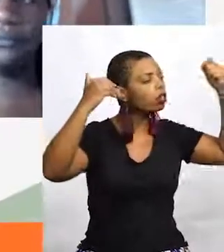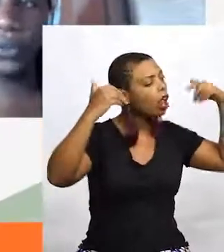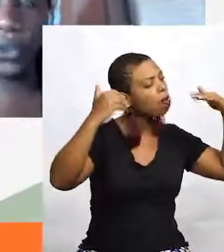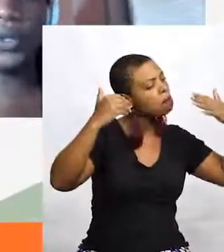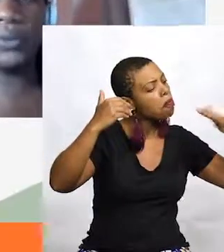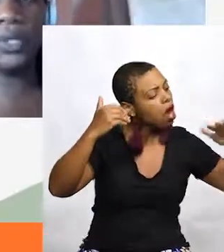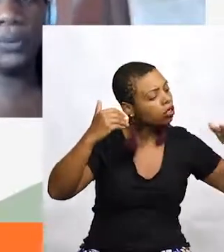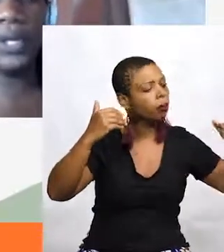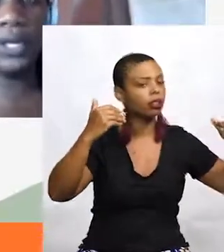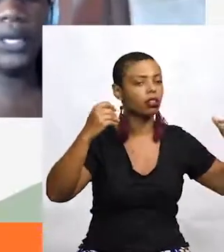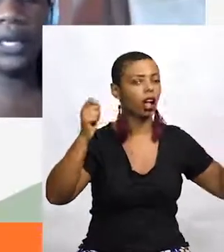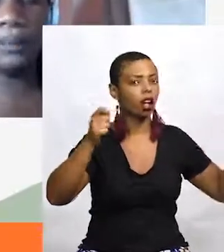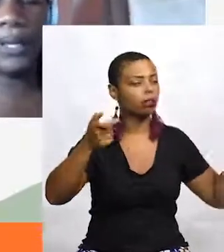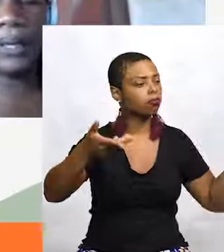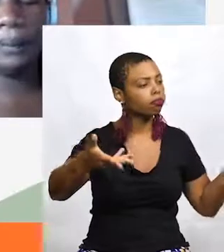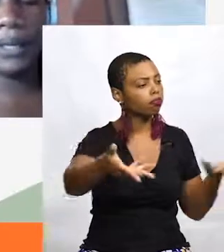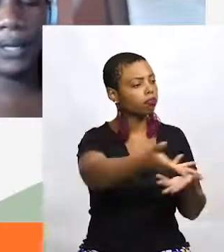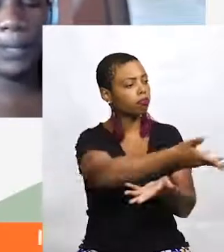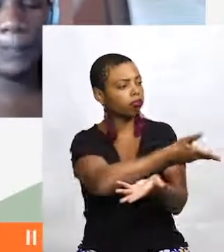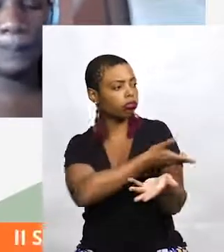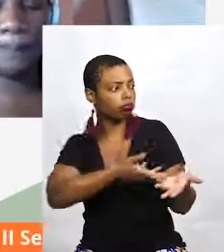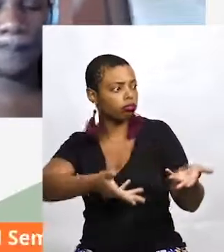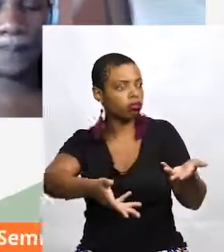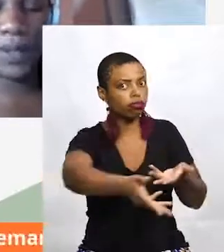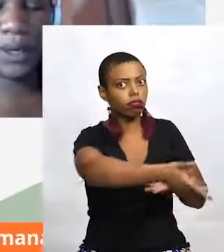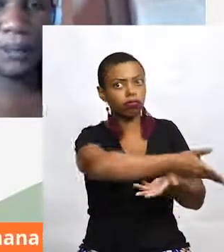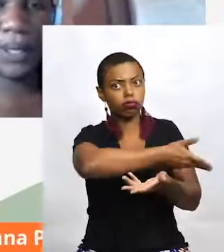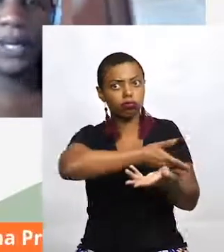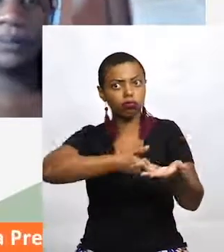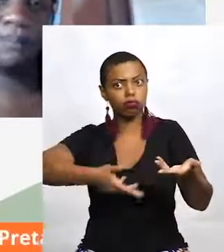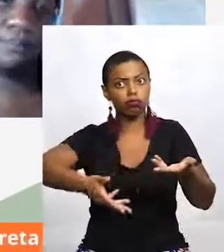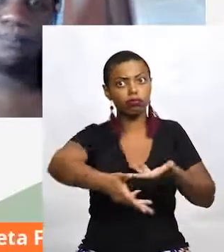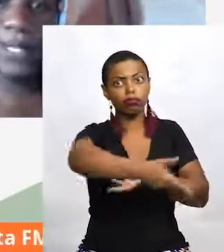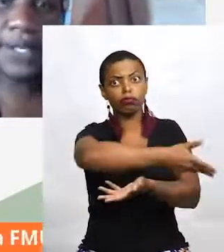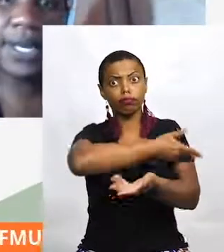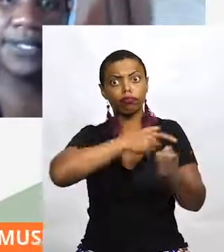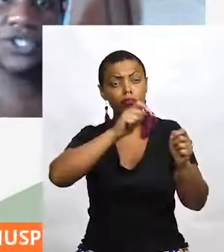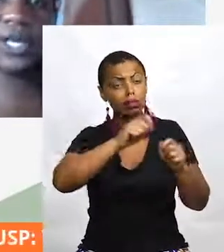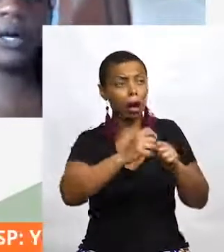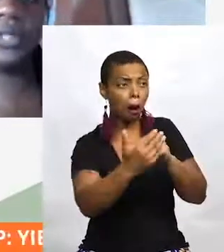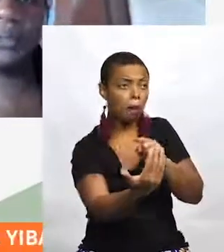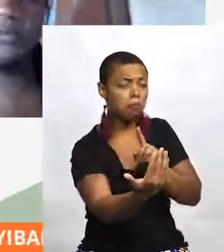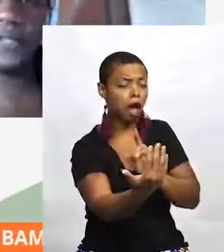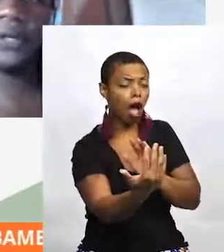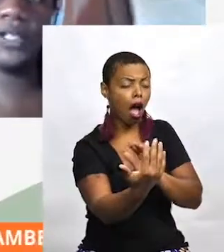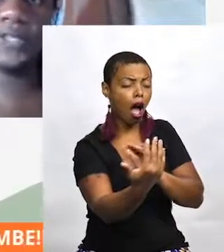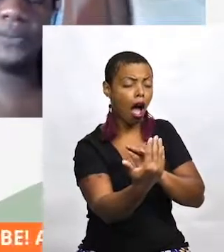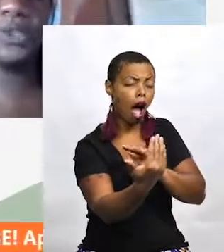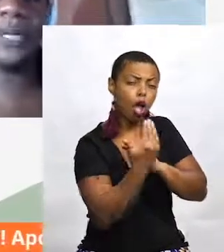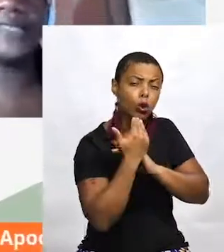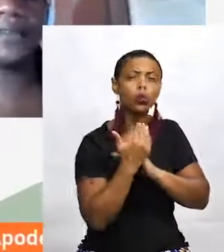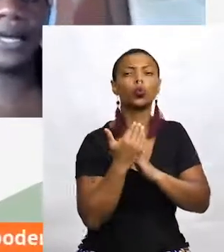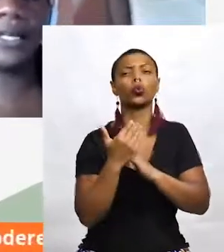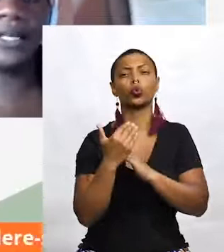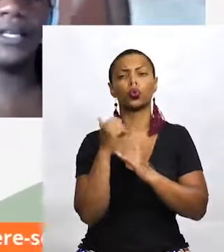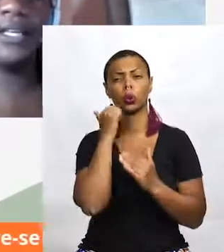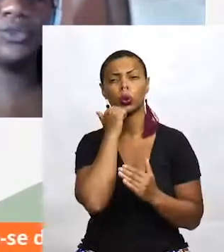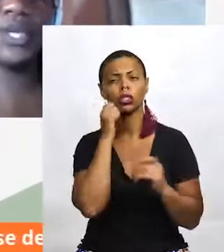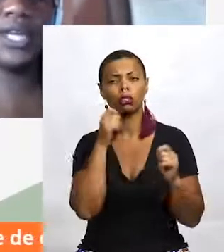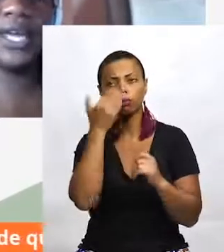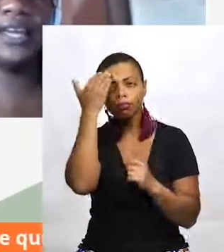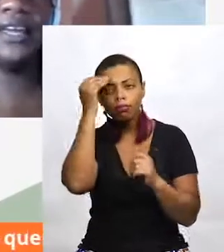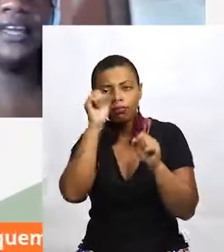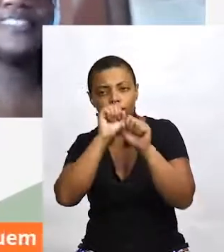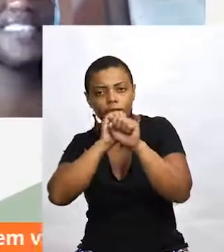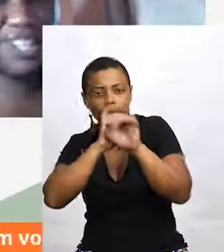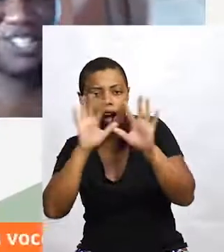que têm muito a contribuir para a ciência em geral tem uma visão, às vezes, muito mais clara